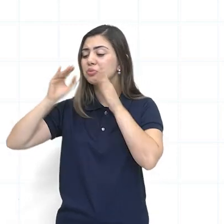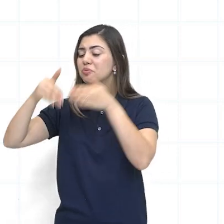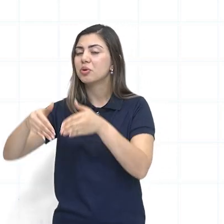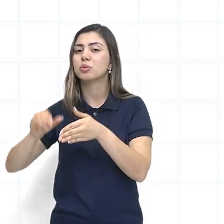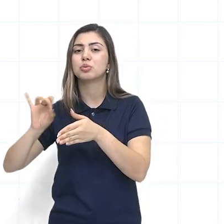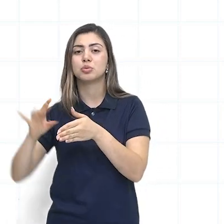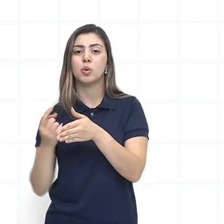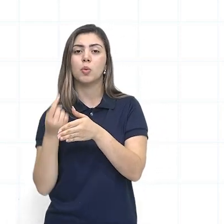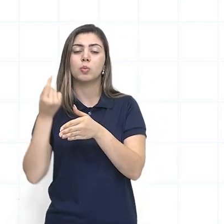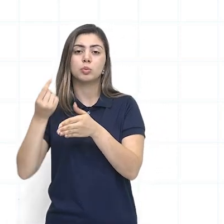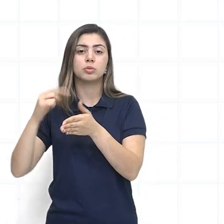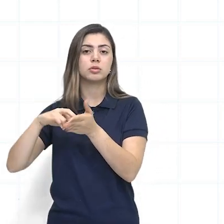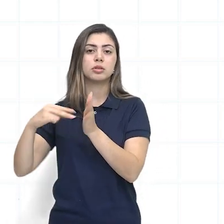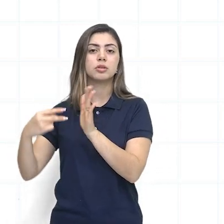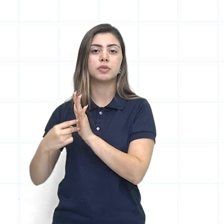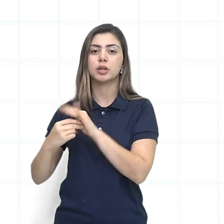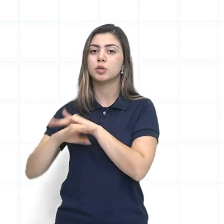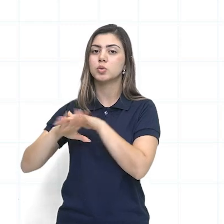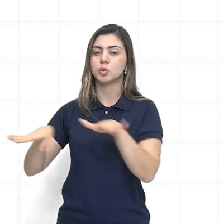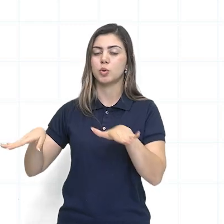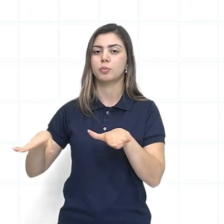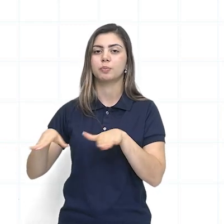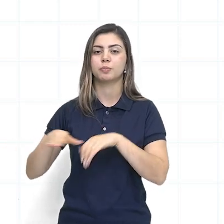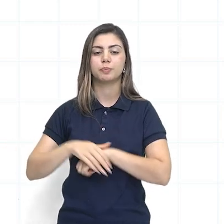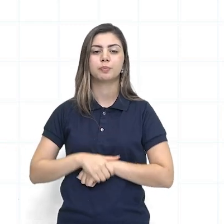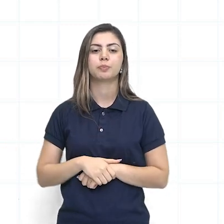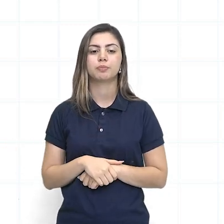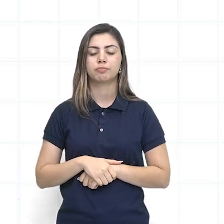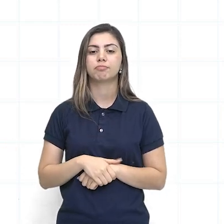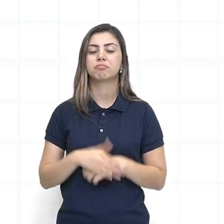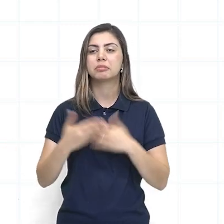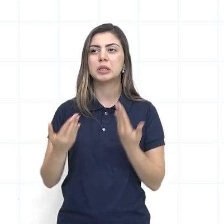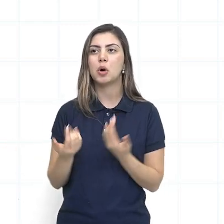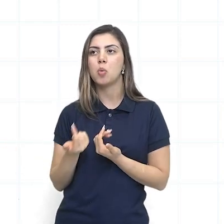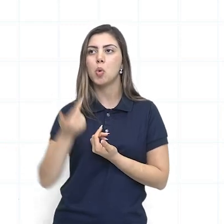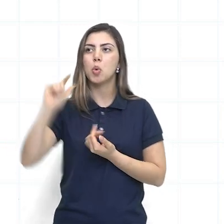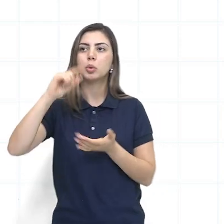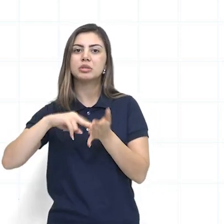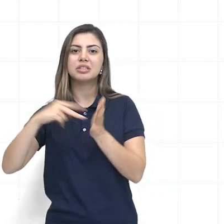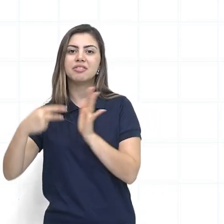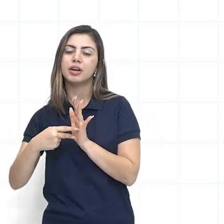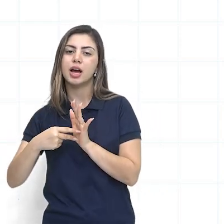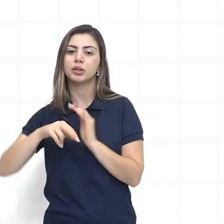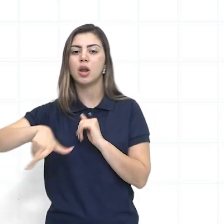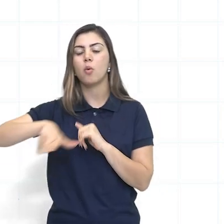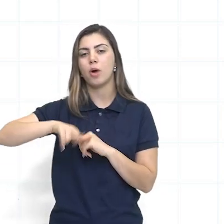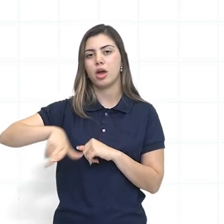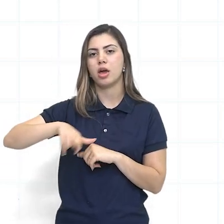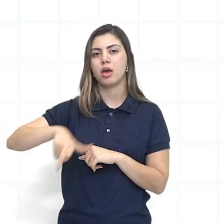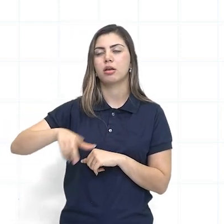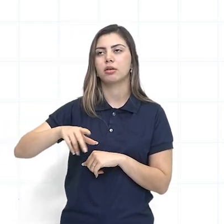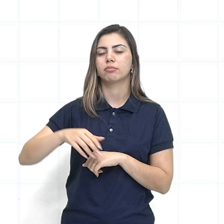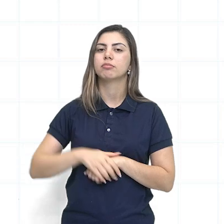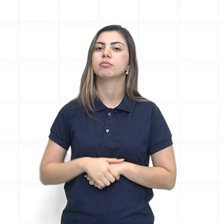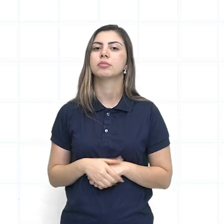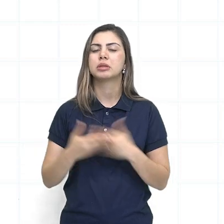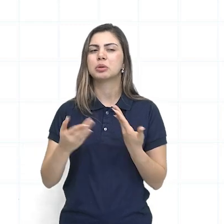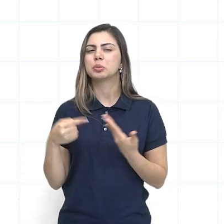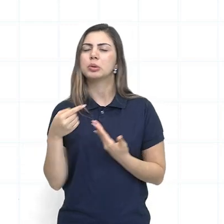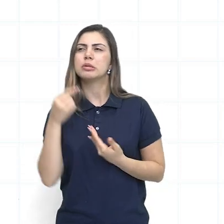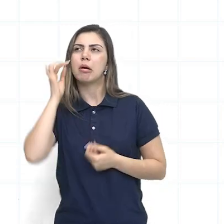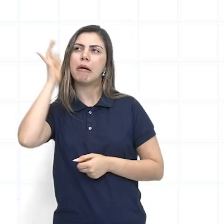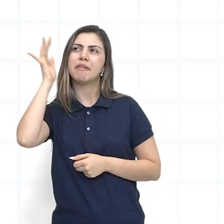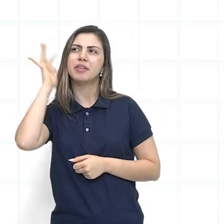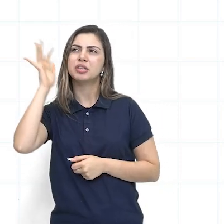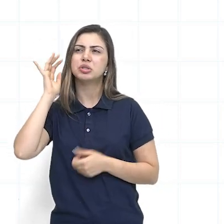seja, ela vai significar só aquilo. Não vai dar margem para pensar